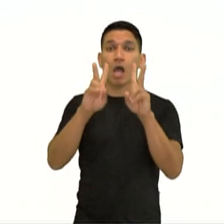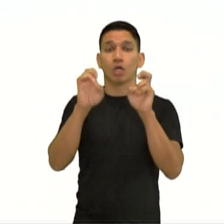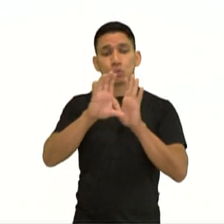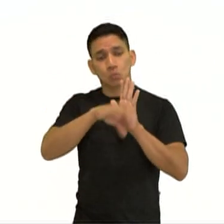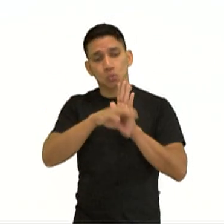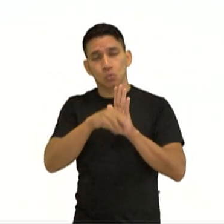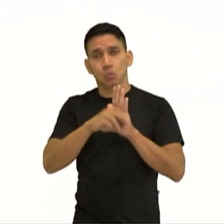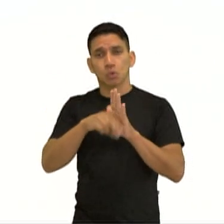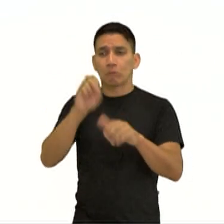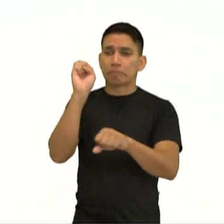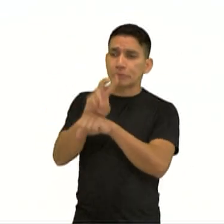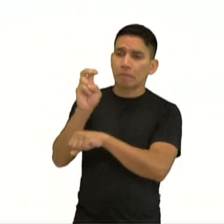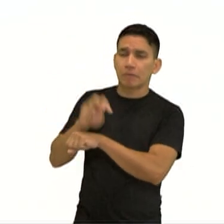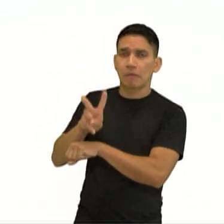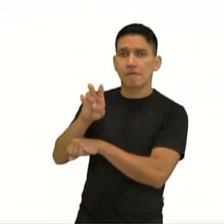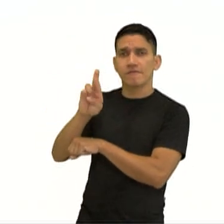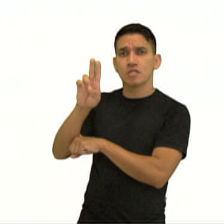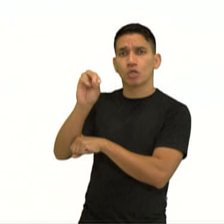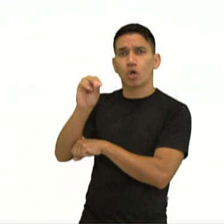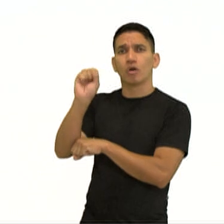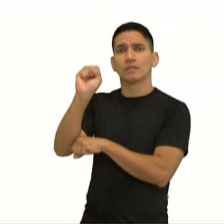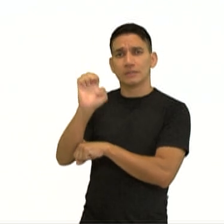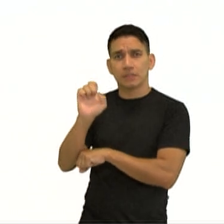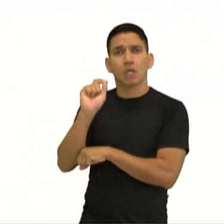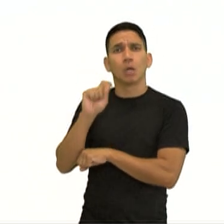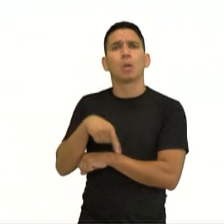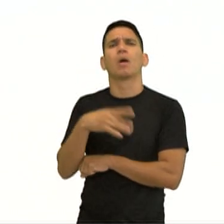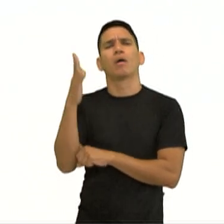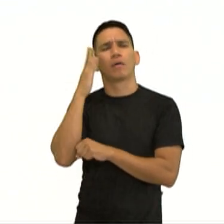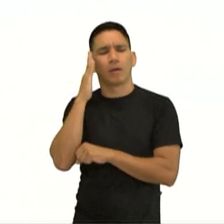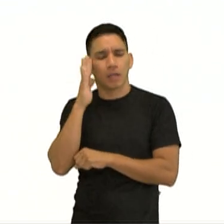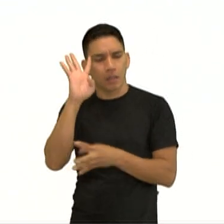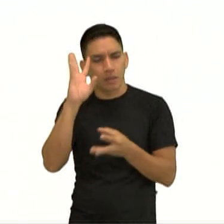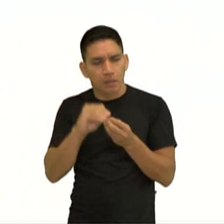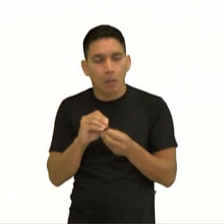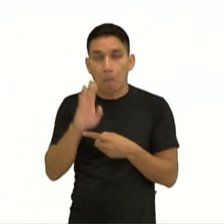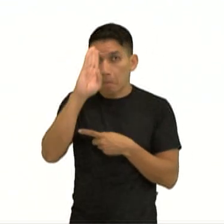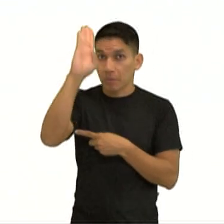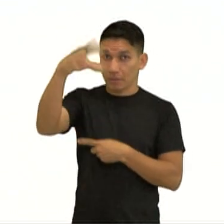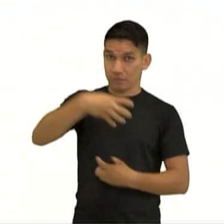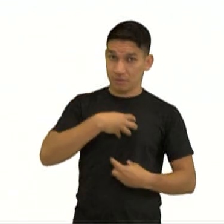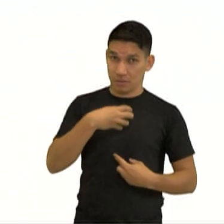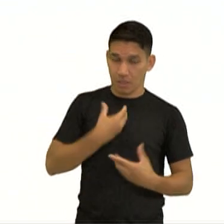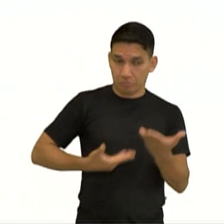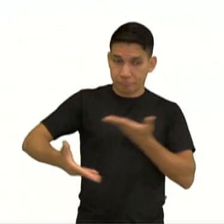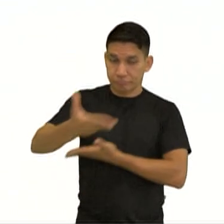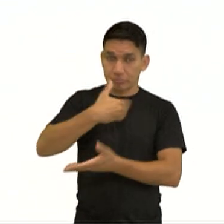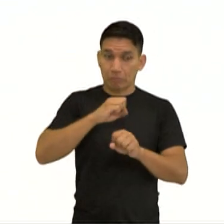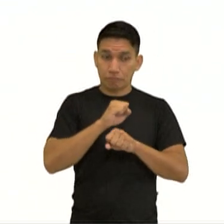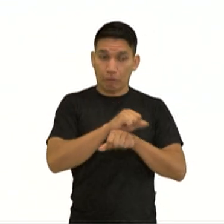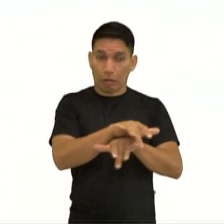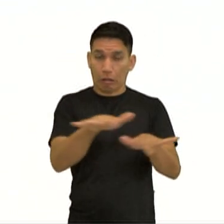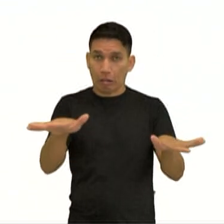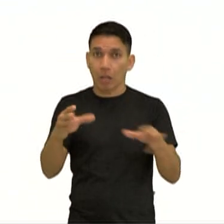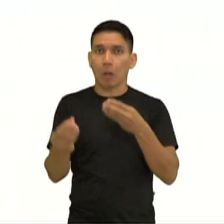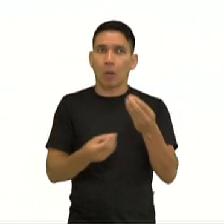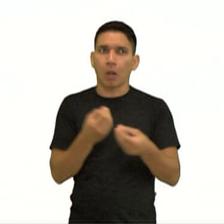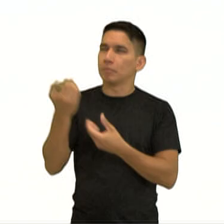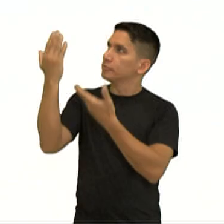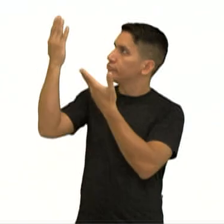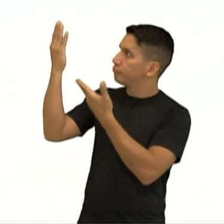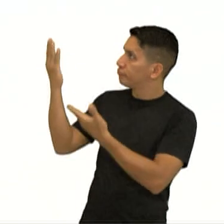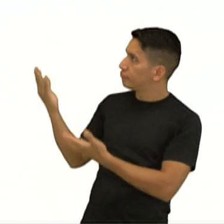vírus. Conhecemos os principais sintomas e meios de transmissão de algumas doenças. Raiva,